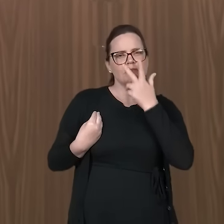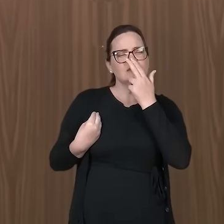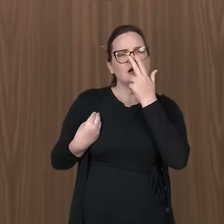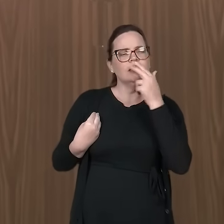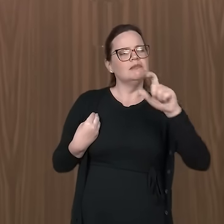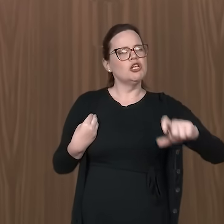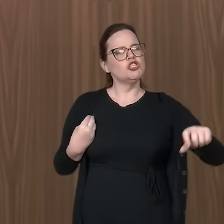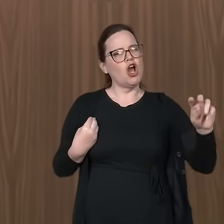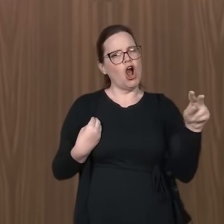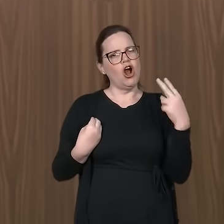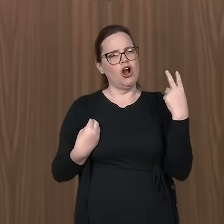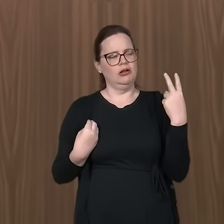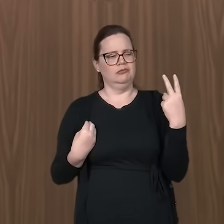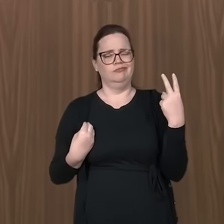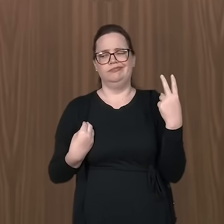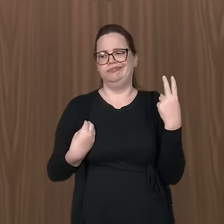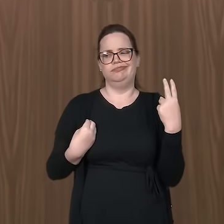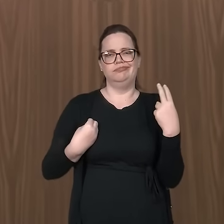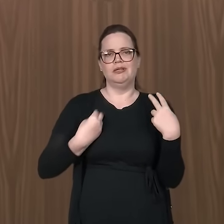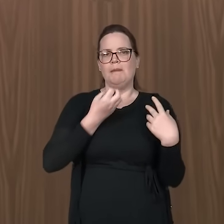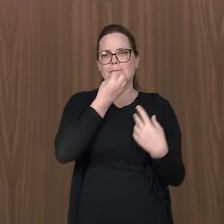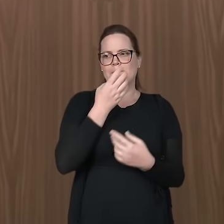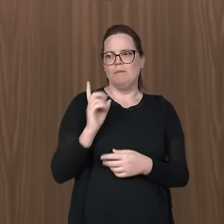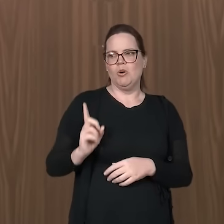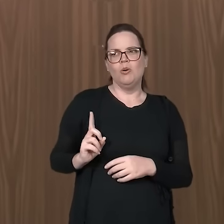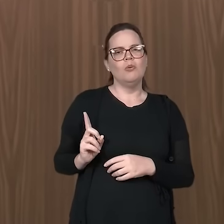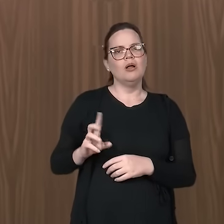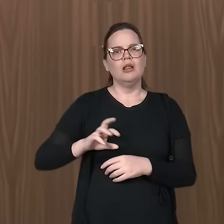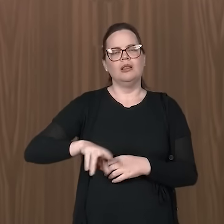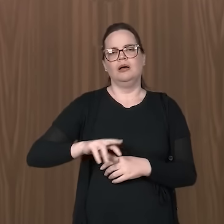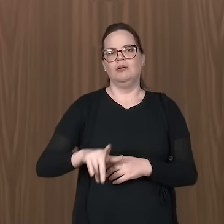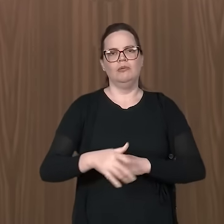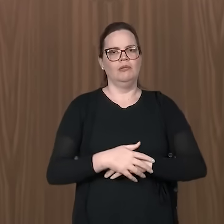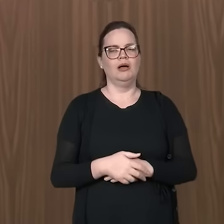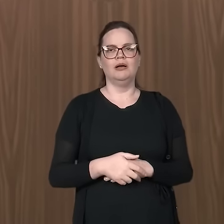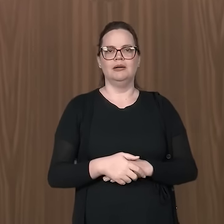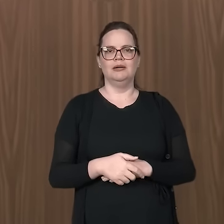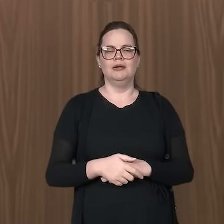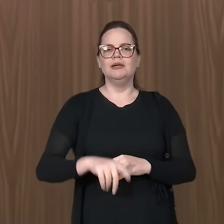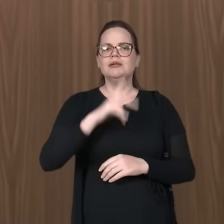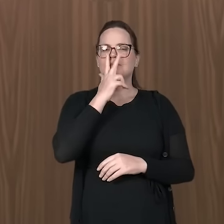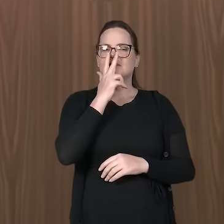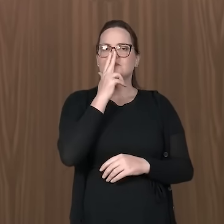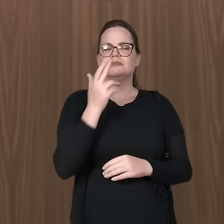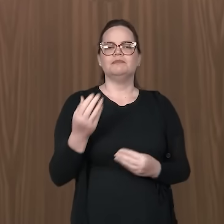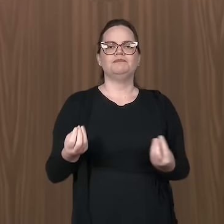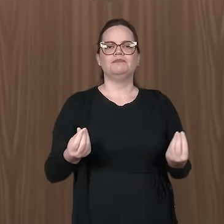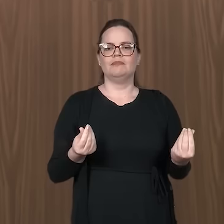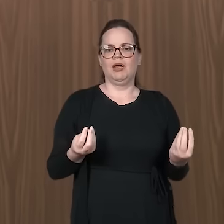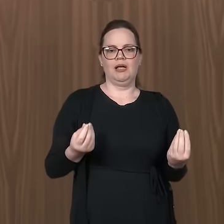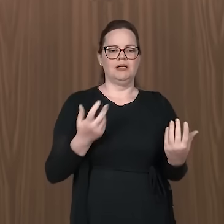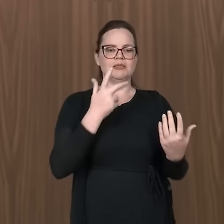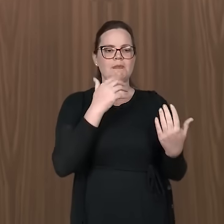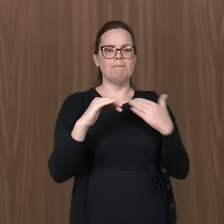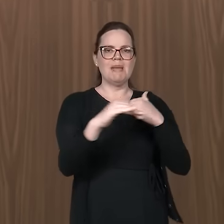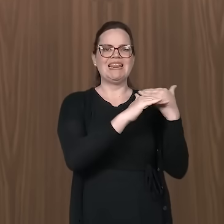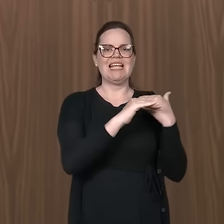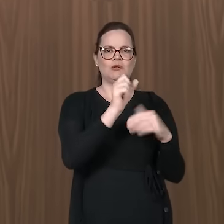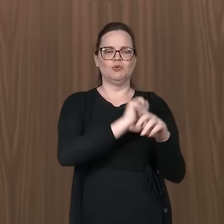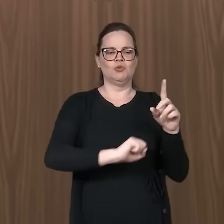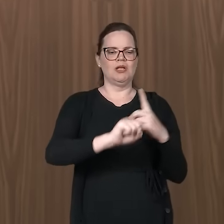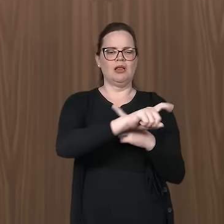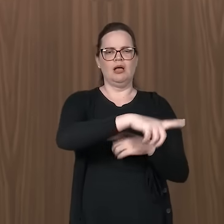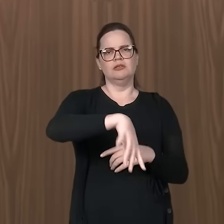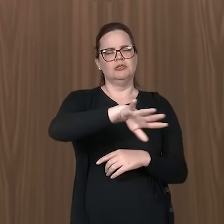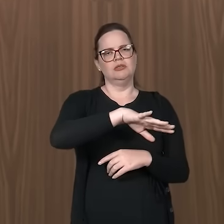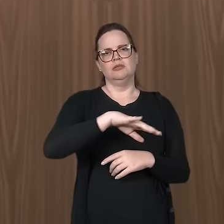vida que aos olhos dos outros era uma vida boa, regular, uma vida levada dentro dos padrões normais